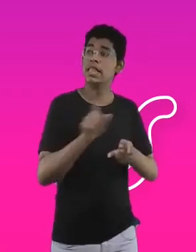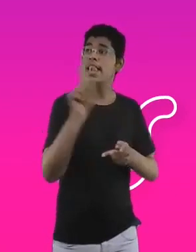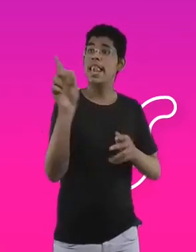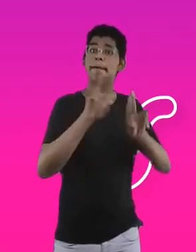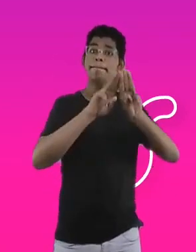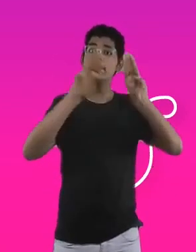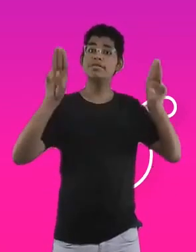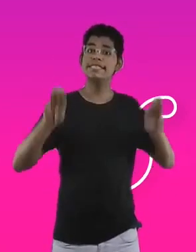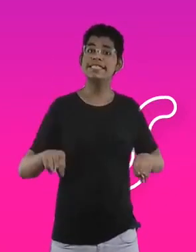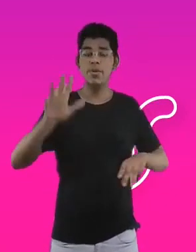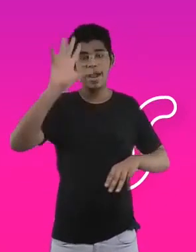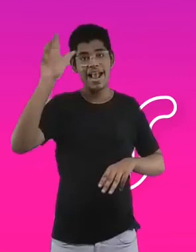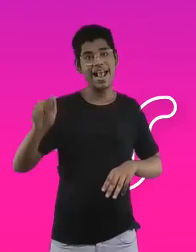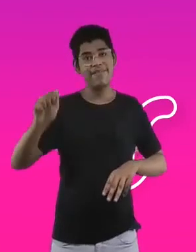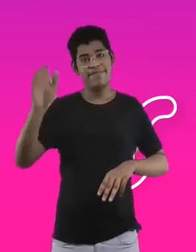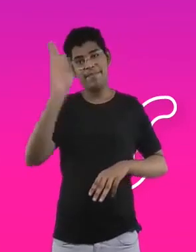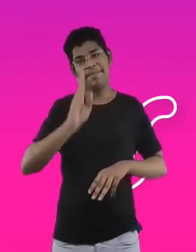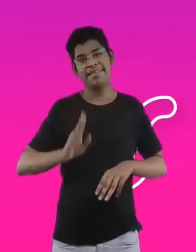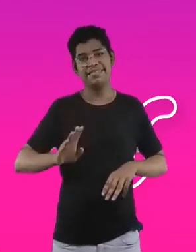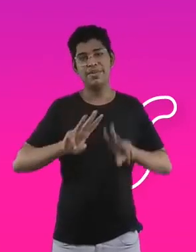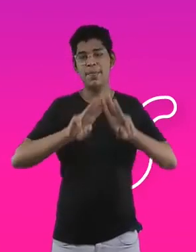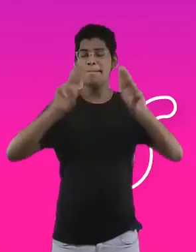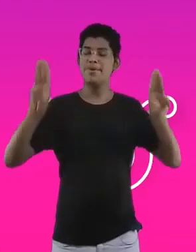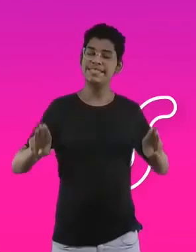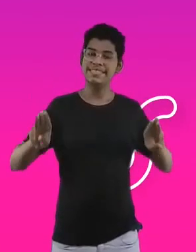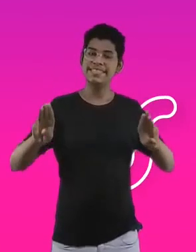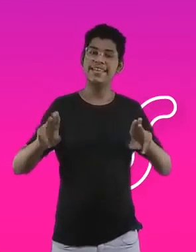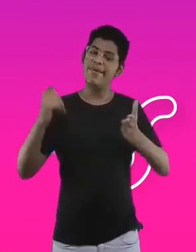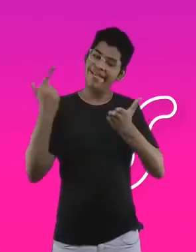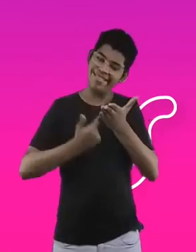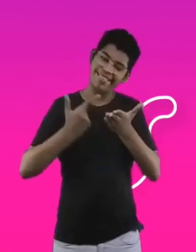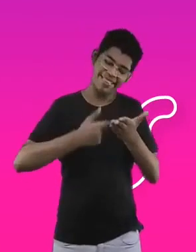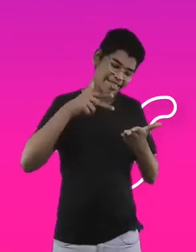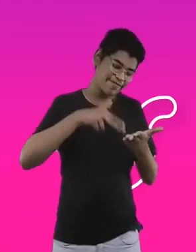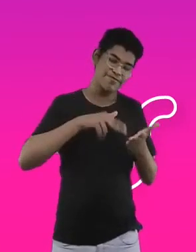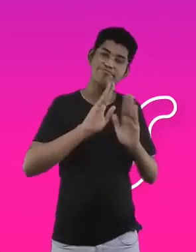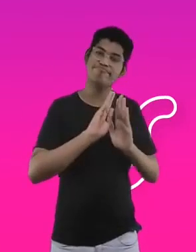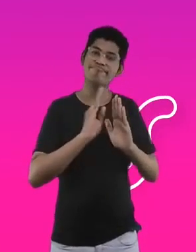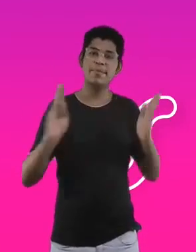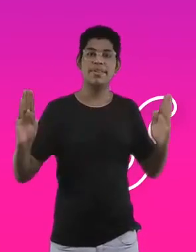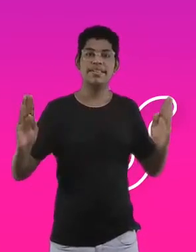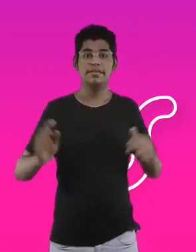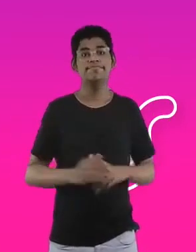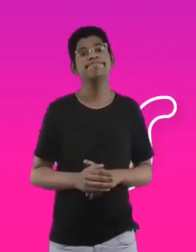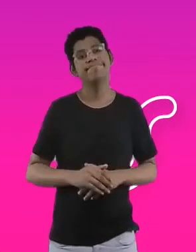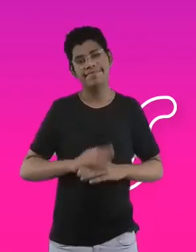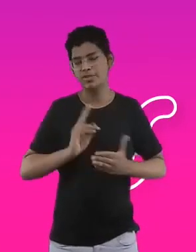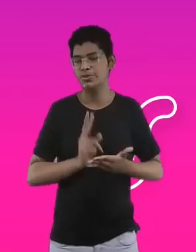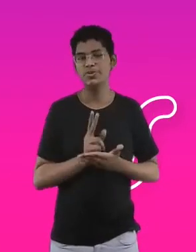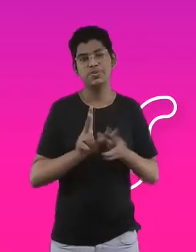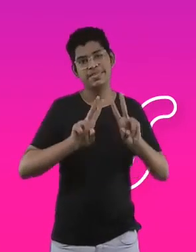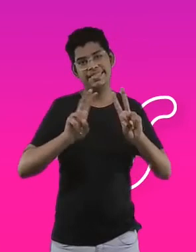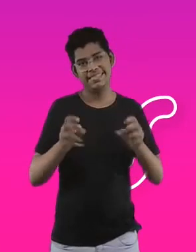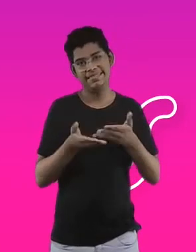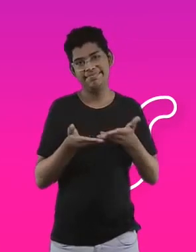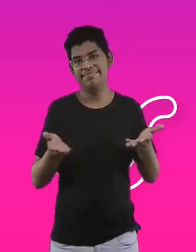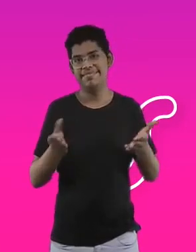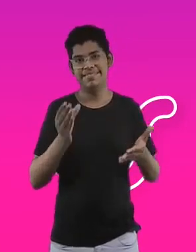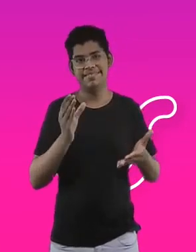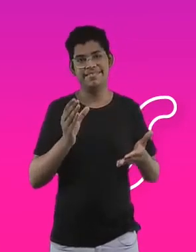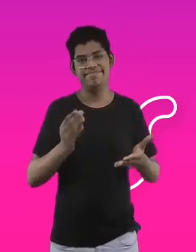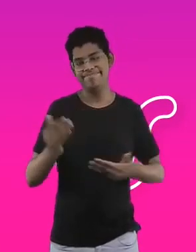ok? E é isso, a gente segue conversando sobre africanidades e afrofuturismos. Gratidão de estar aqui junto